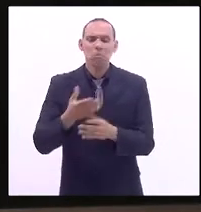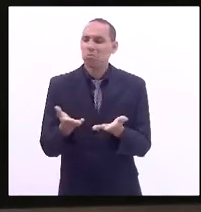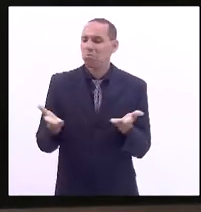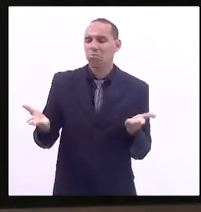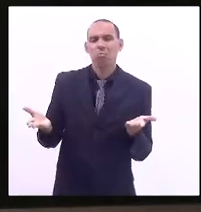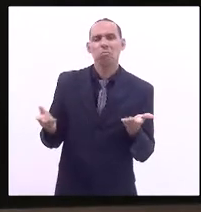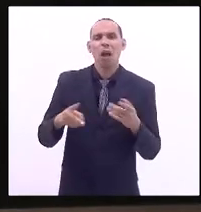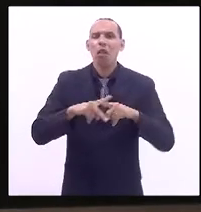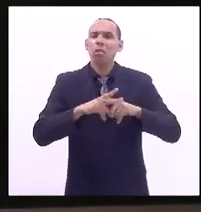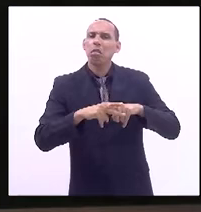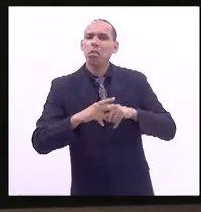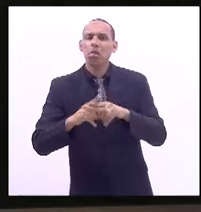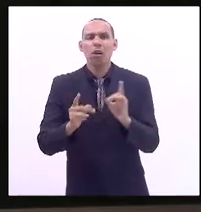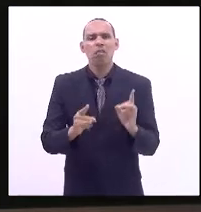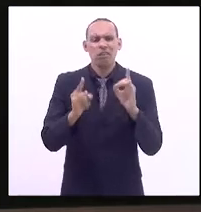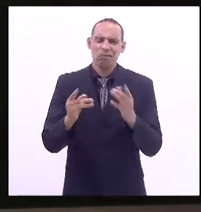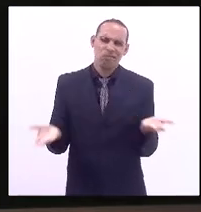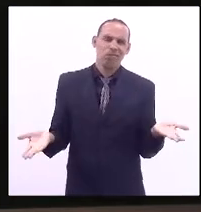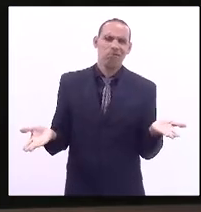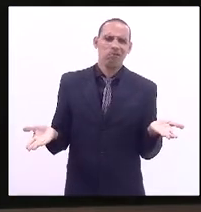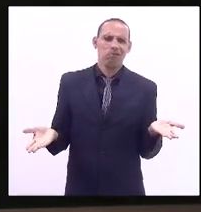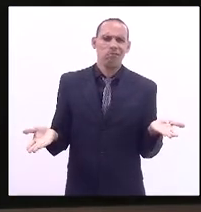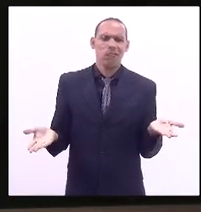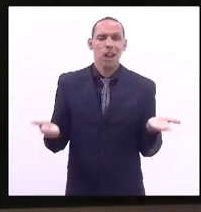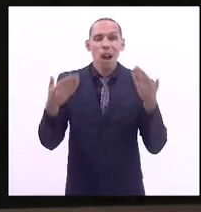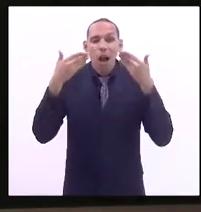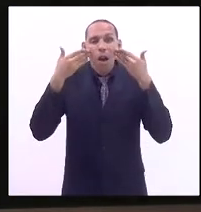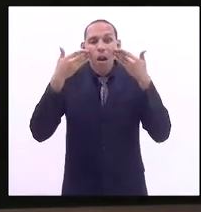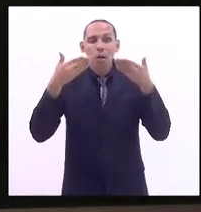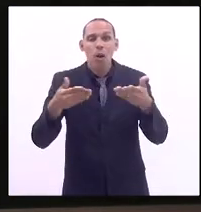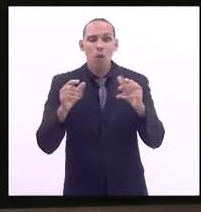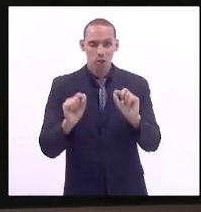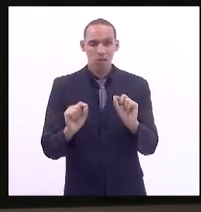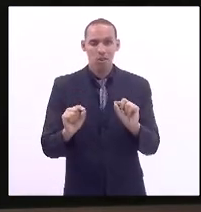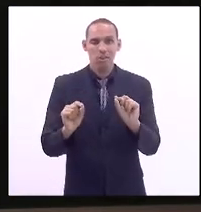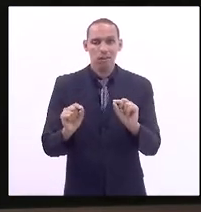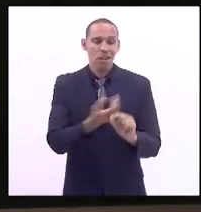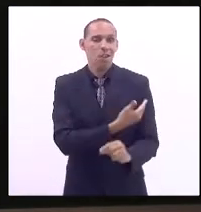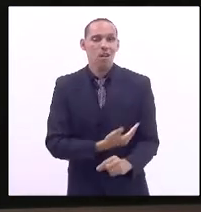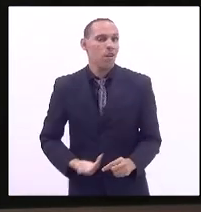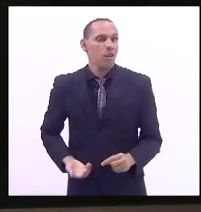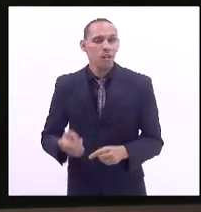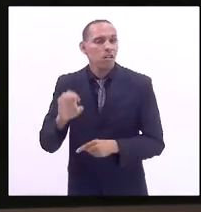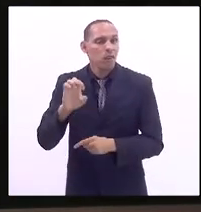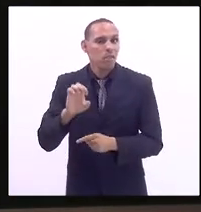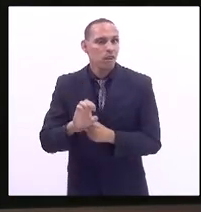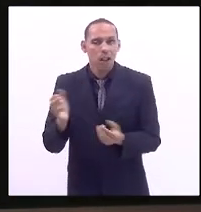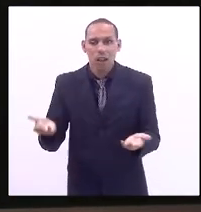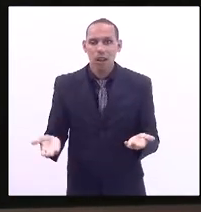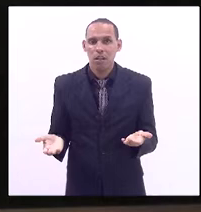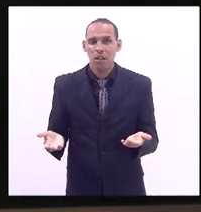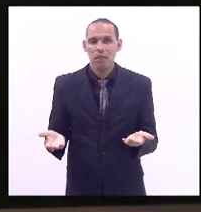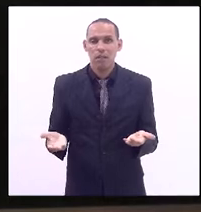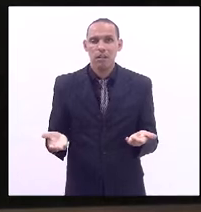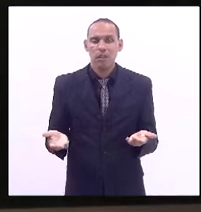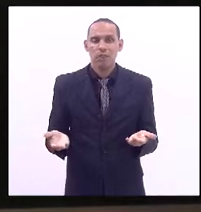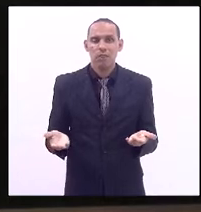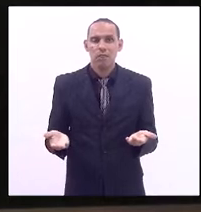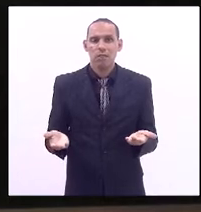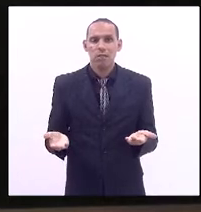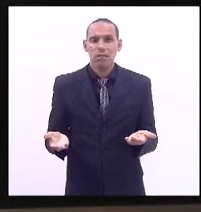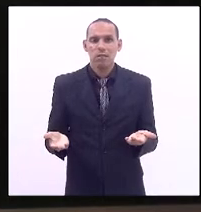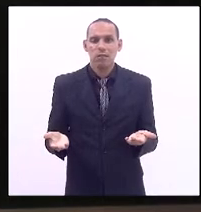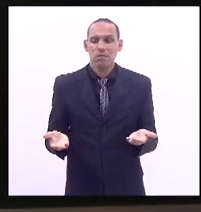na manutenção desses Imóveis Isso mostra que por parte do Governo do Estado para além de não